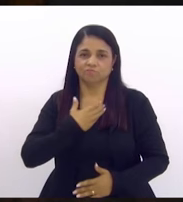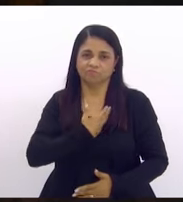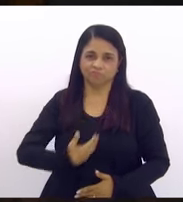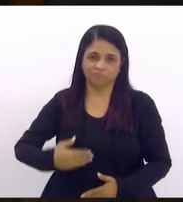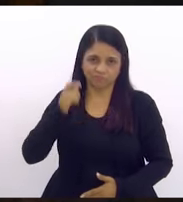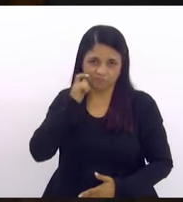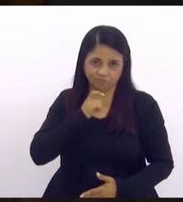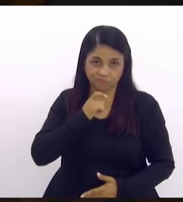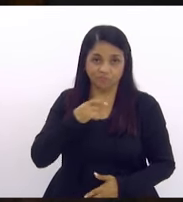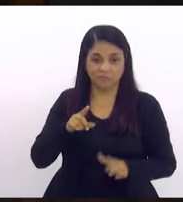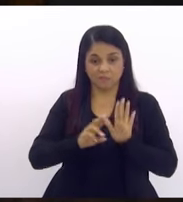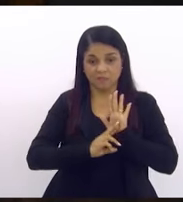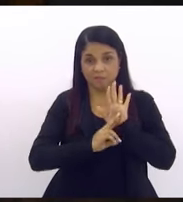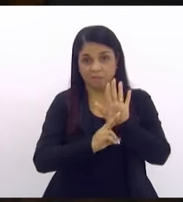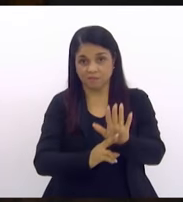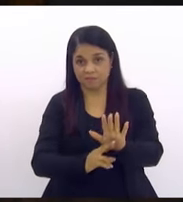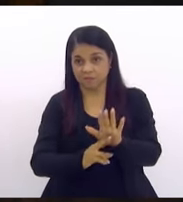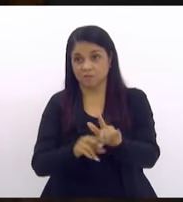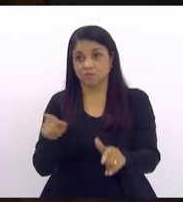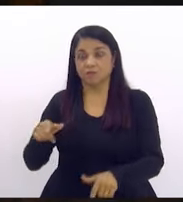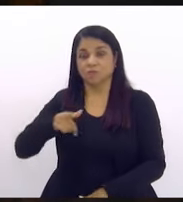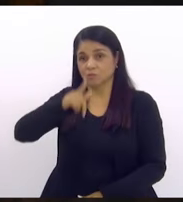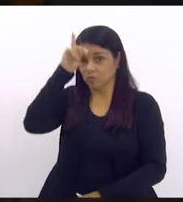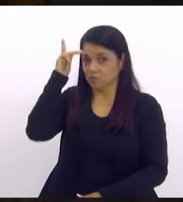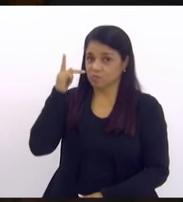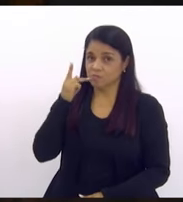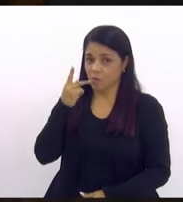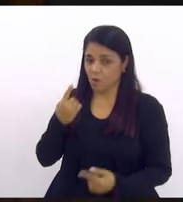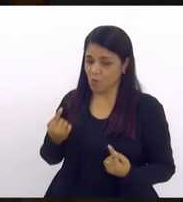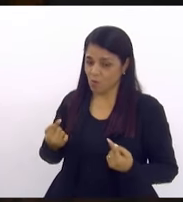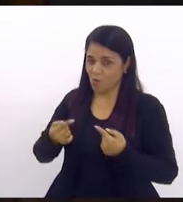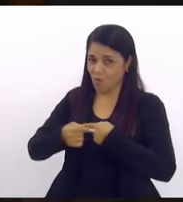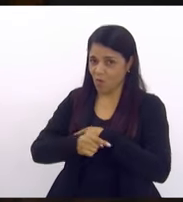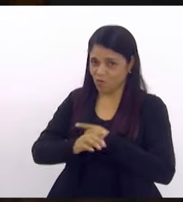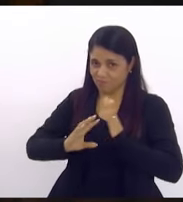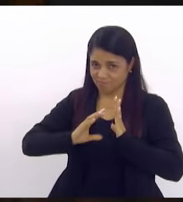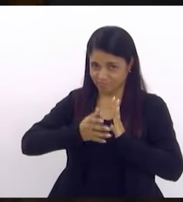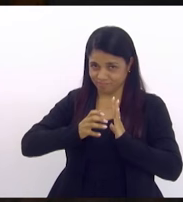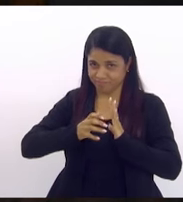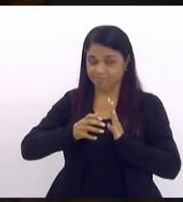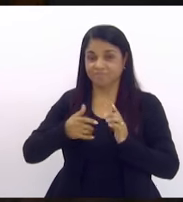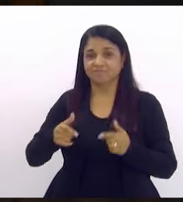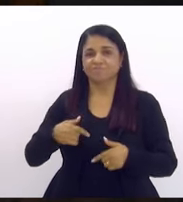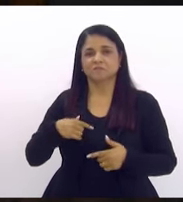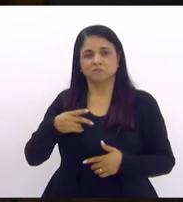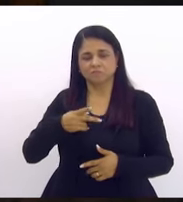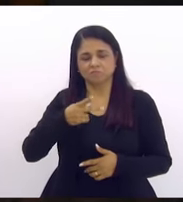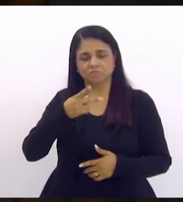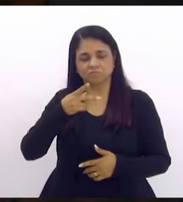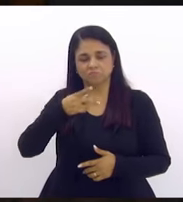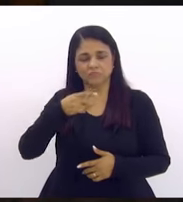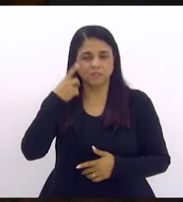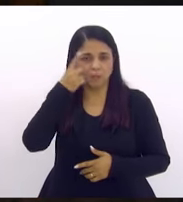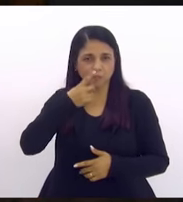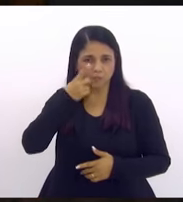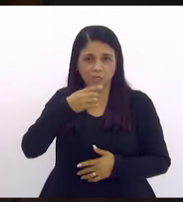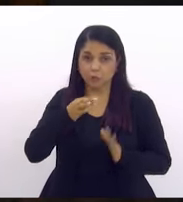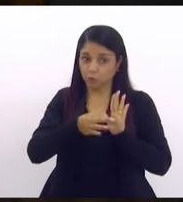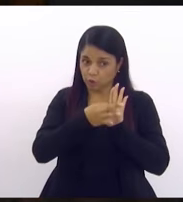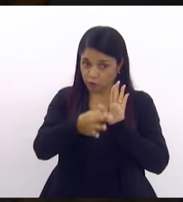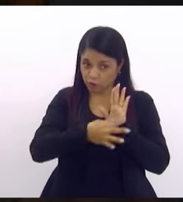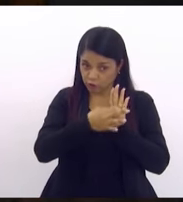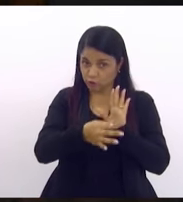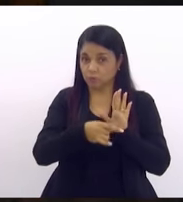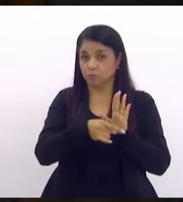representante da oposição que é o Dr luí Paulo Correia da Rocha que é um deputado combativo crítico mas